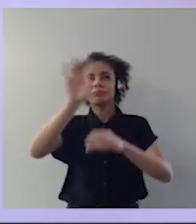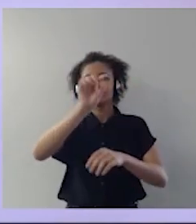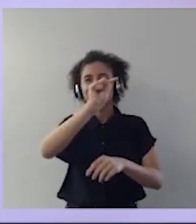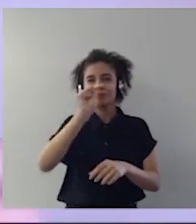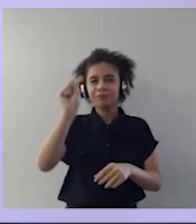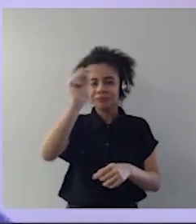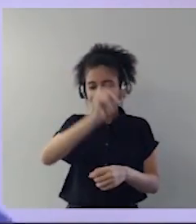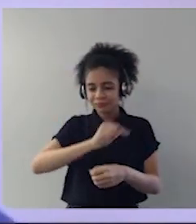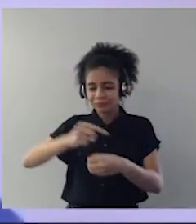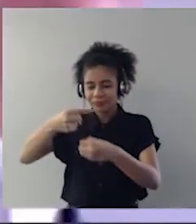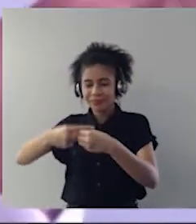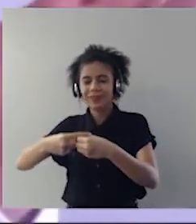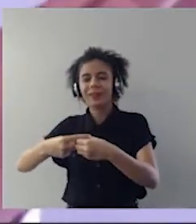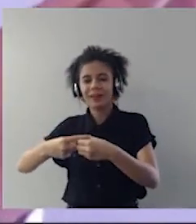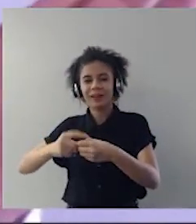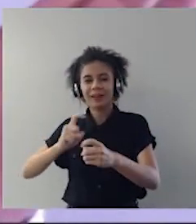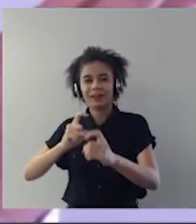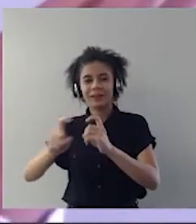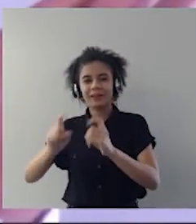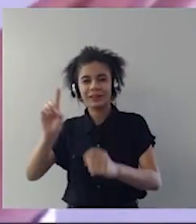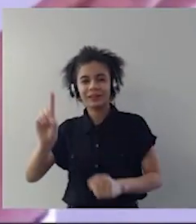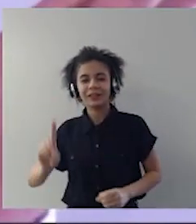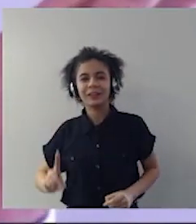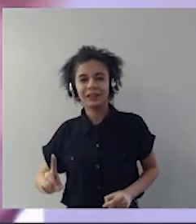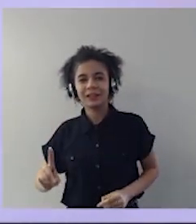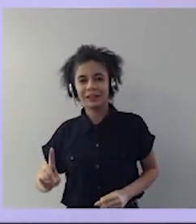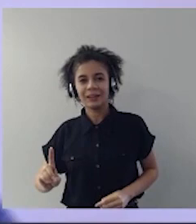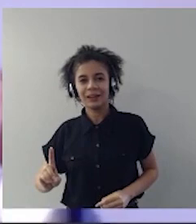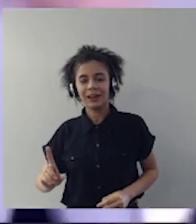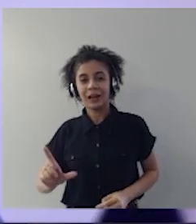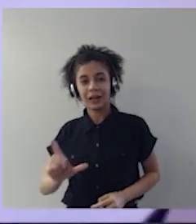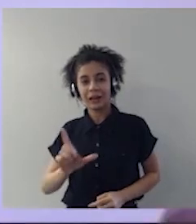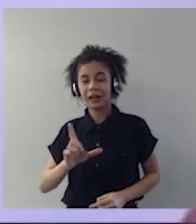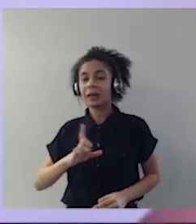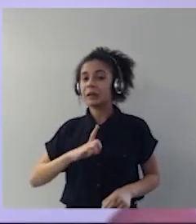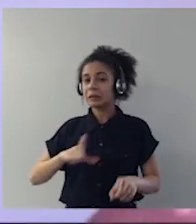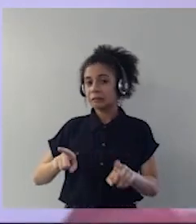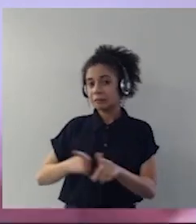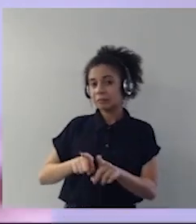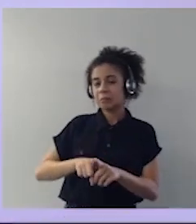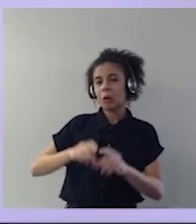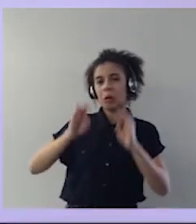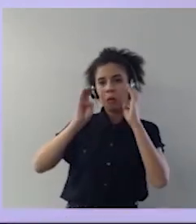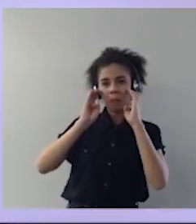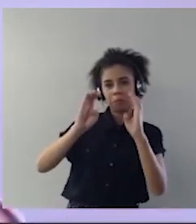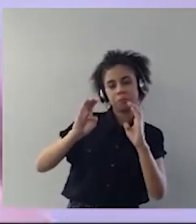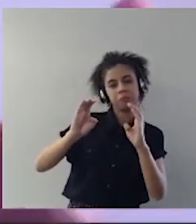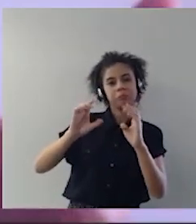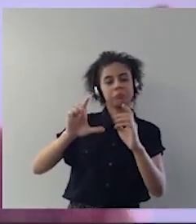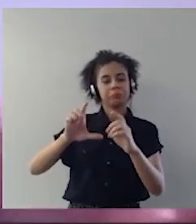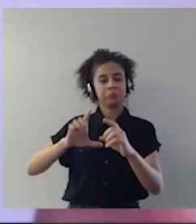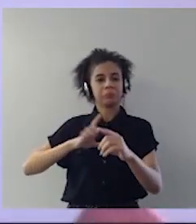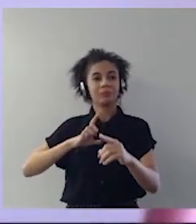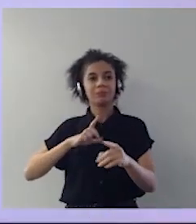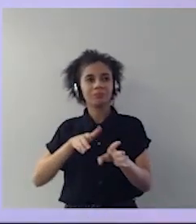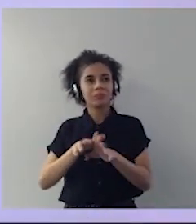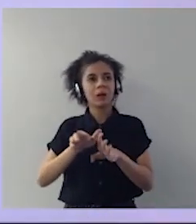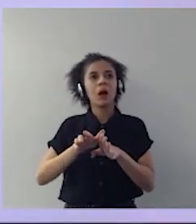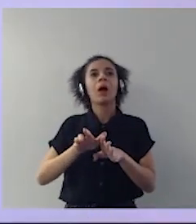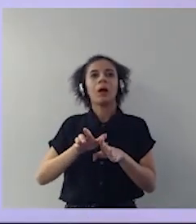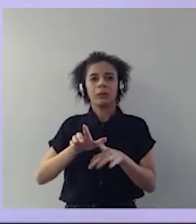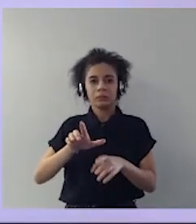variados, numa dinâmica jamais vista, desde ordens e requisições até recomendações, os